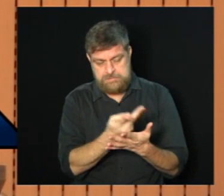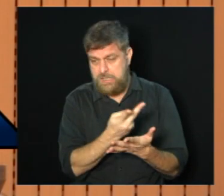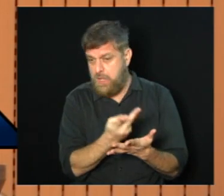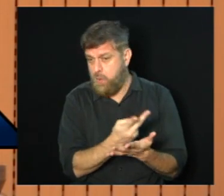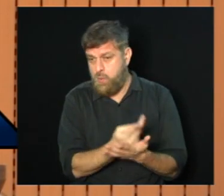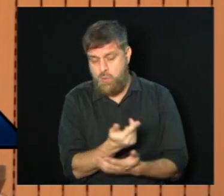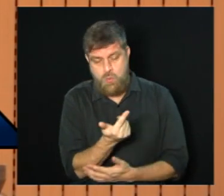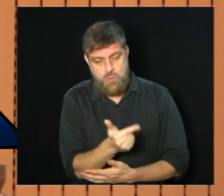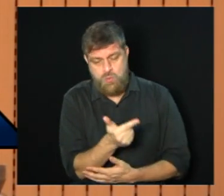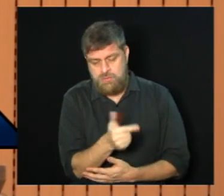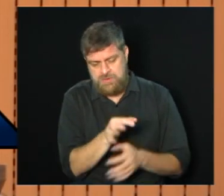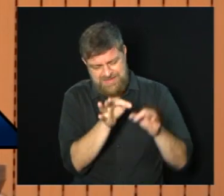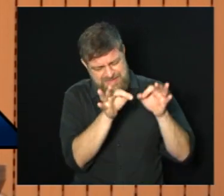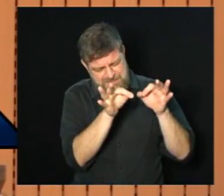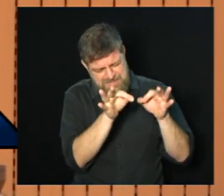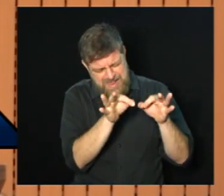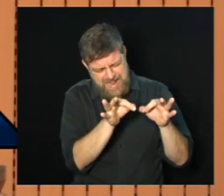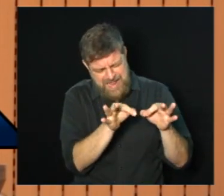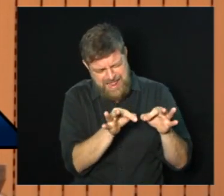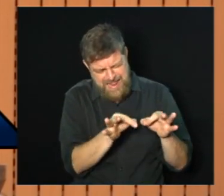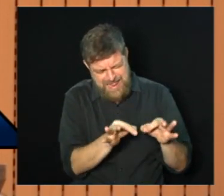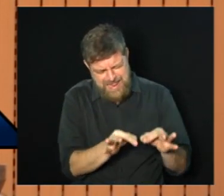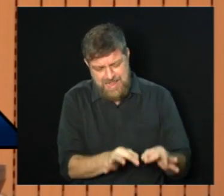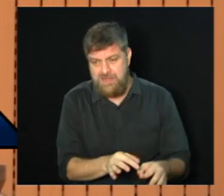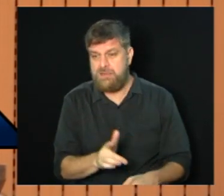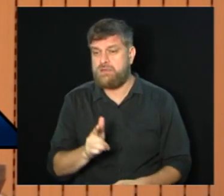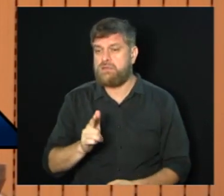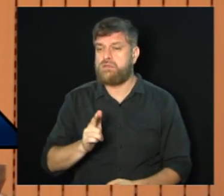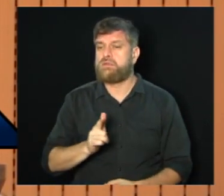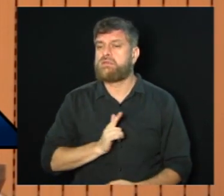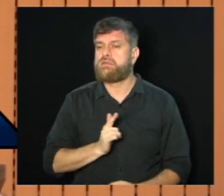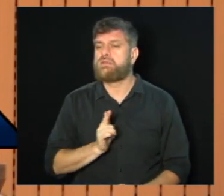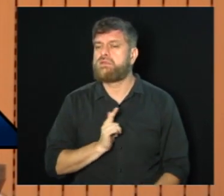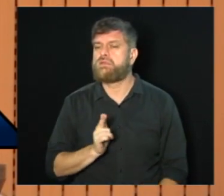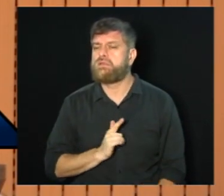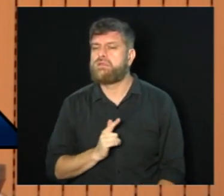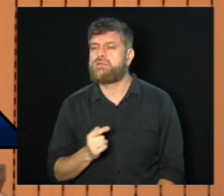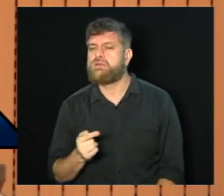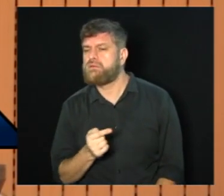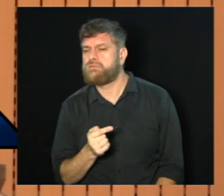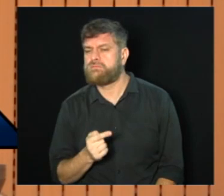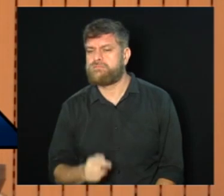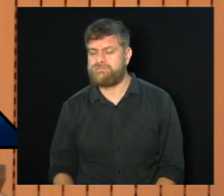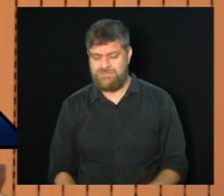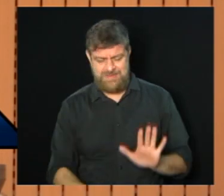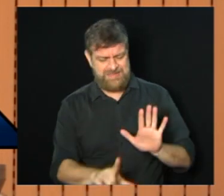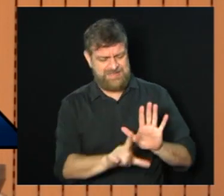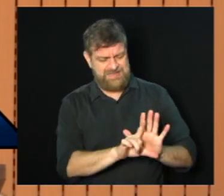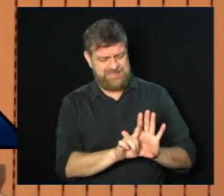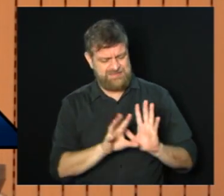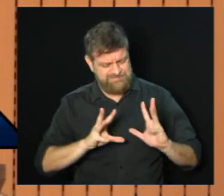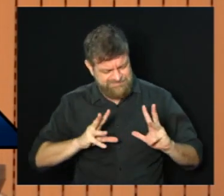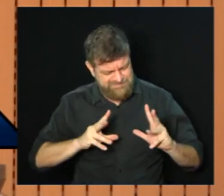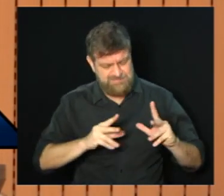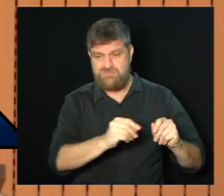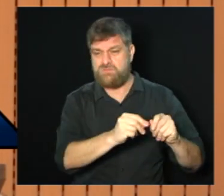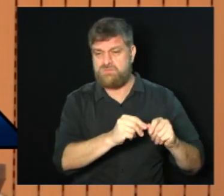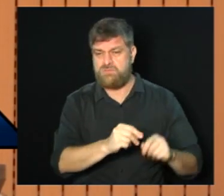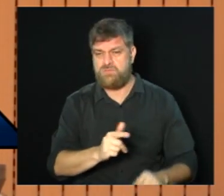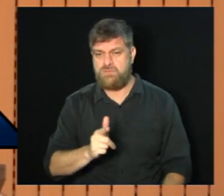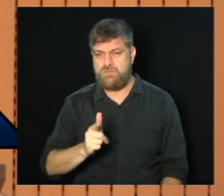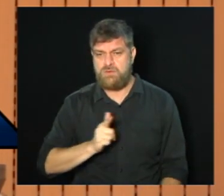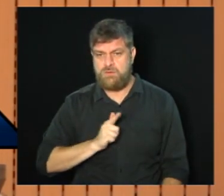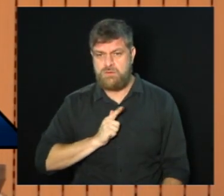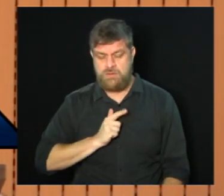nenhum vício. É um projeto que tem total legalidade, é revestido